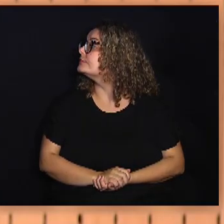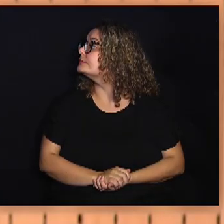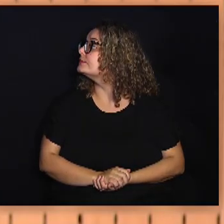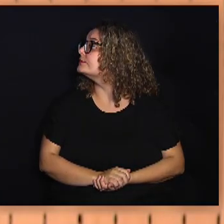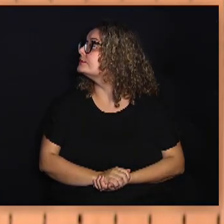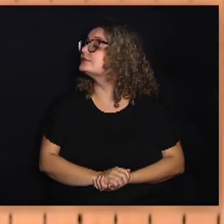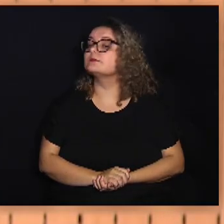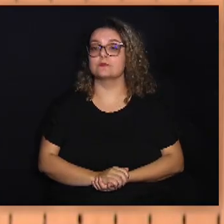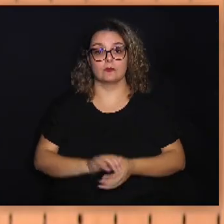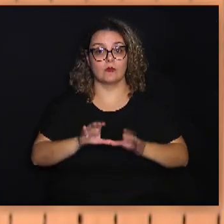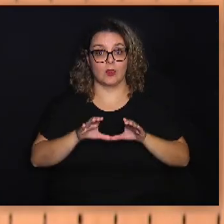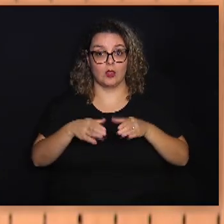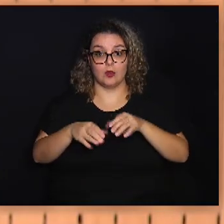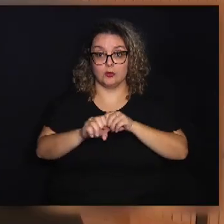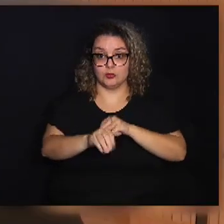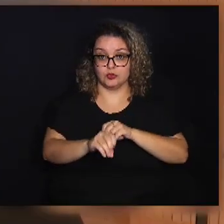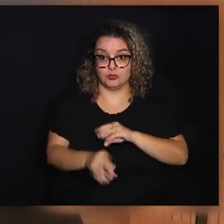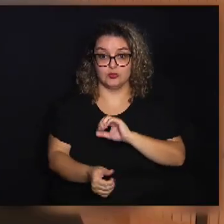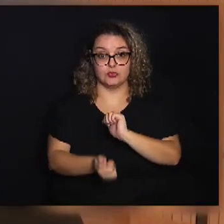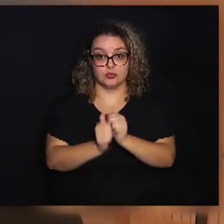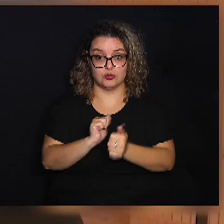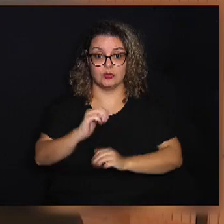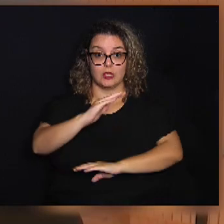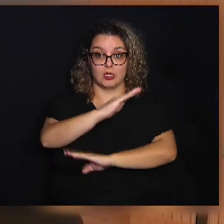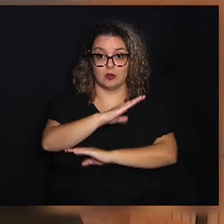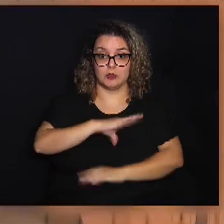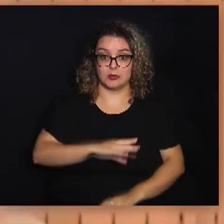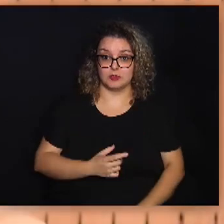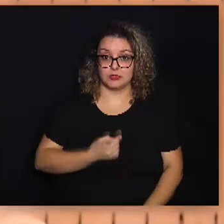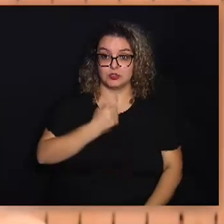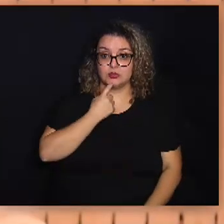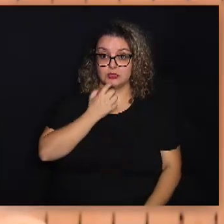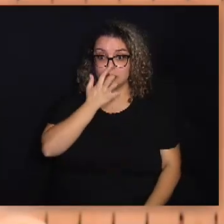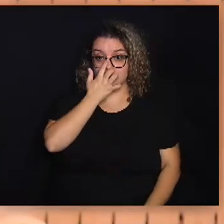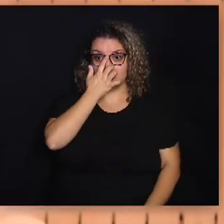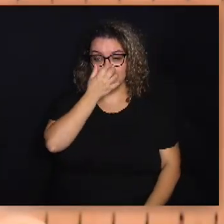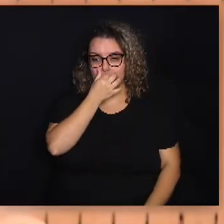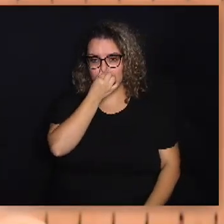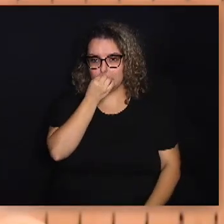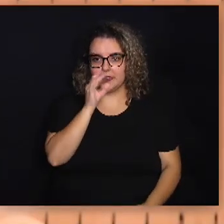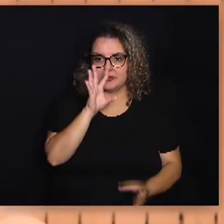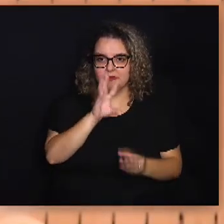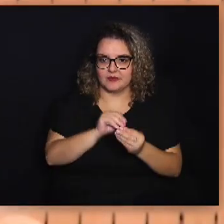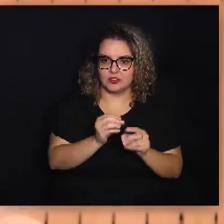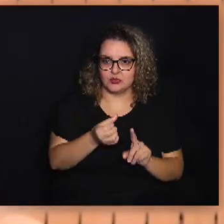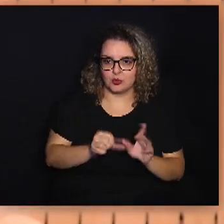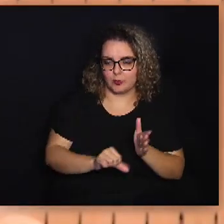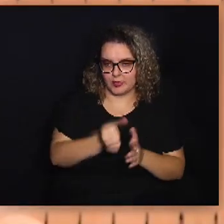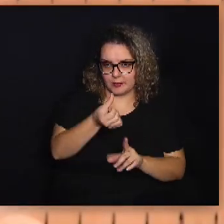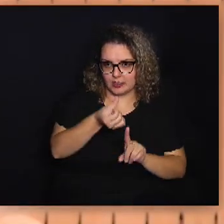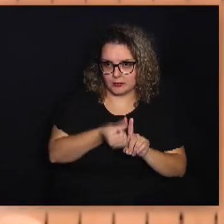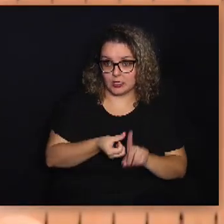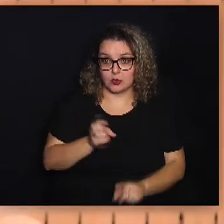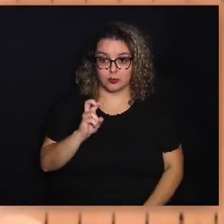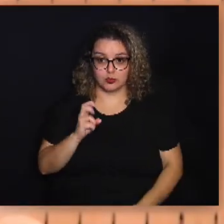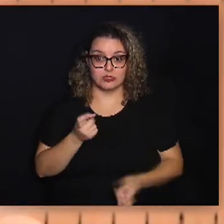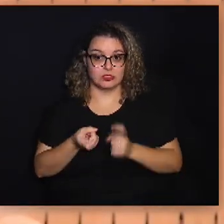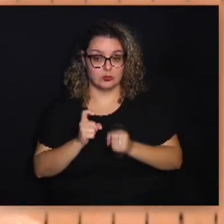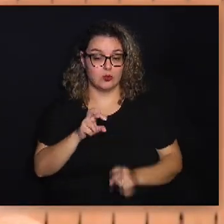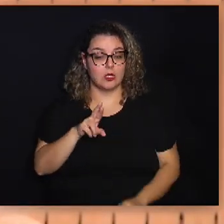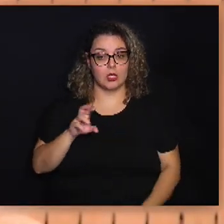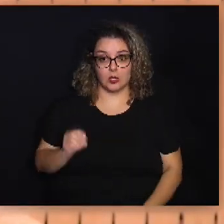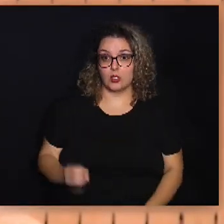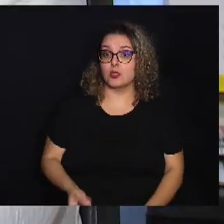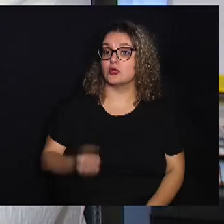A Comissão de Educação e Esporte da Câmara Municipal de Campinas fechou o primeiro semestre com 5 reuniões ordinárias e